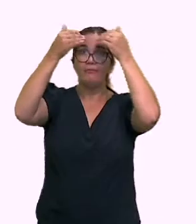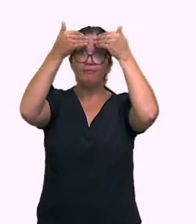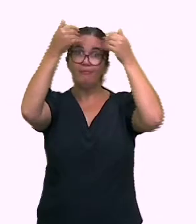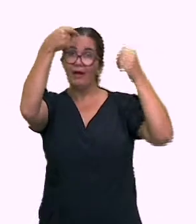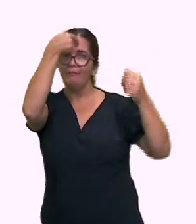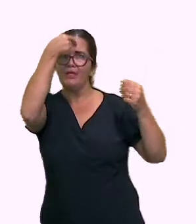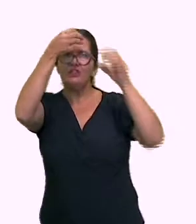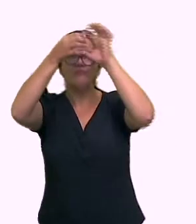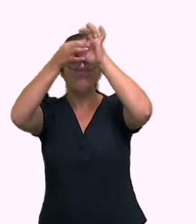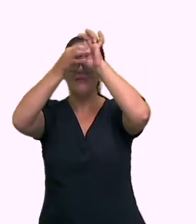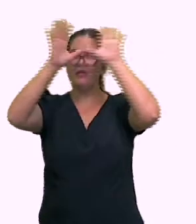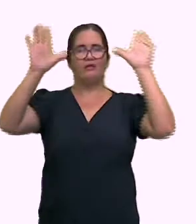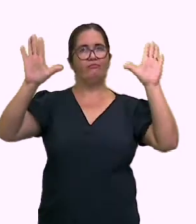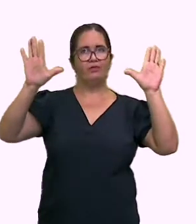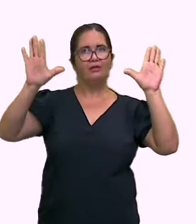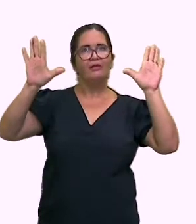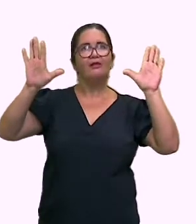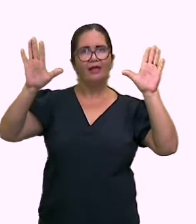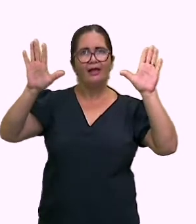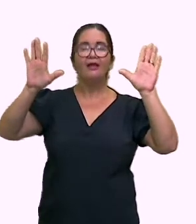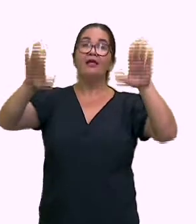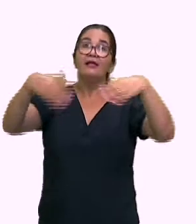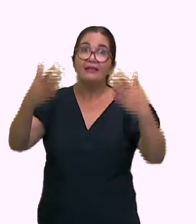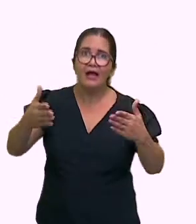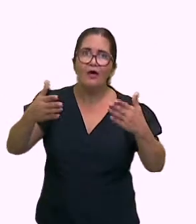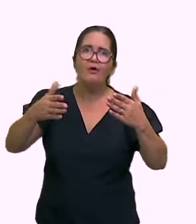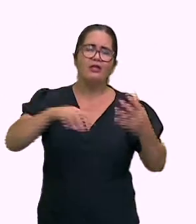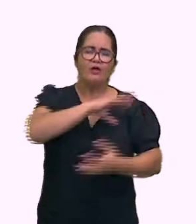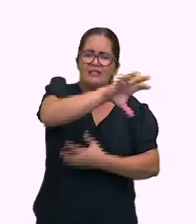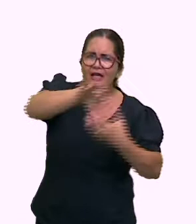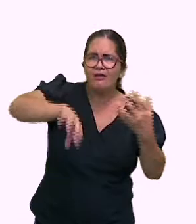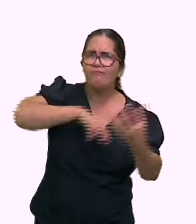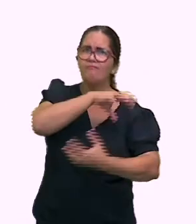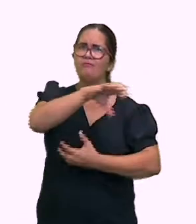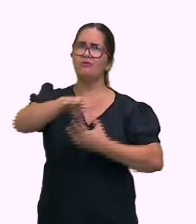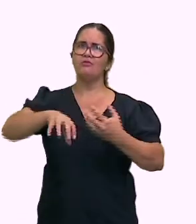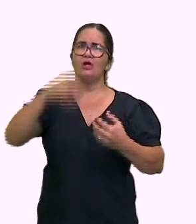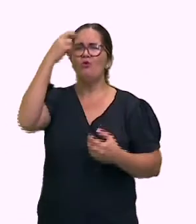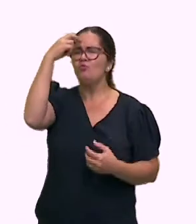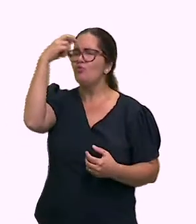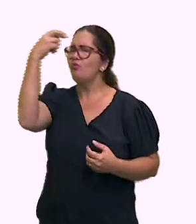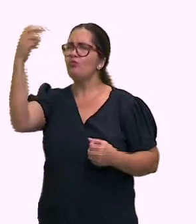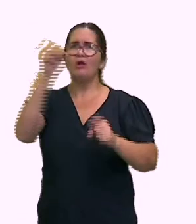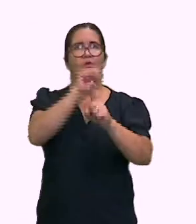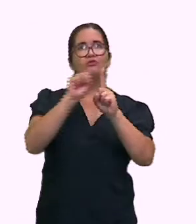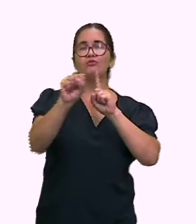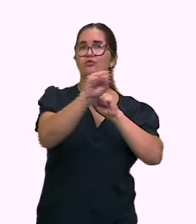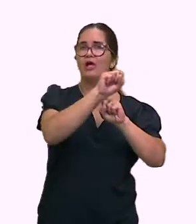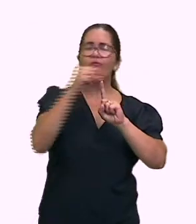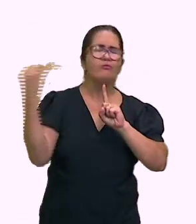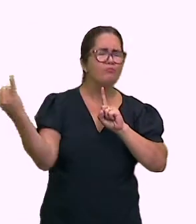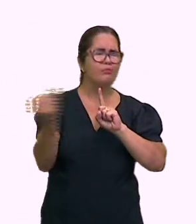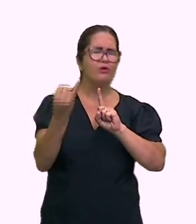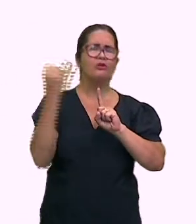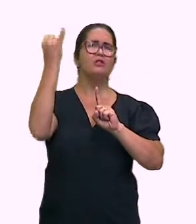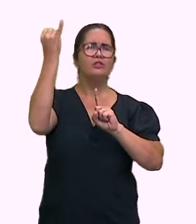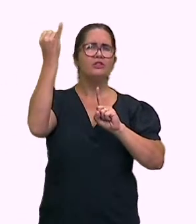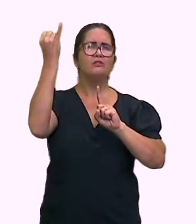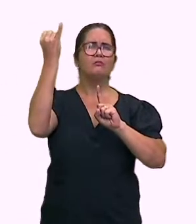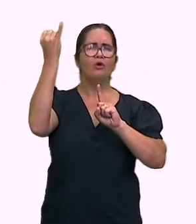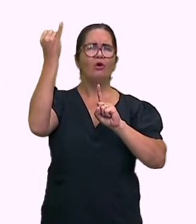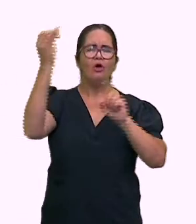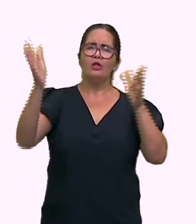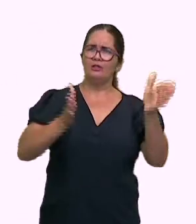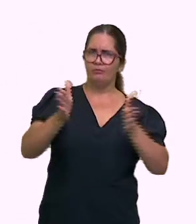otimismo. Então, essa revolução cultural e social foi de grande importância e